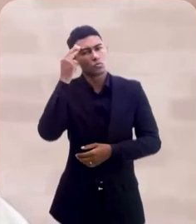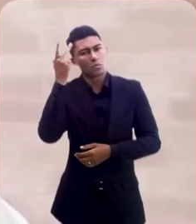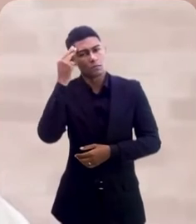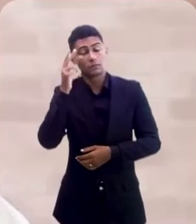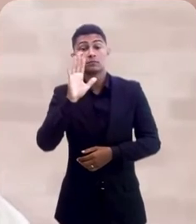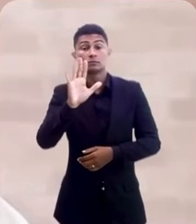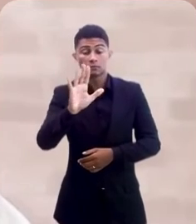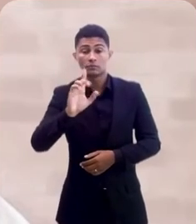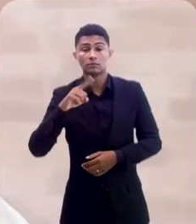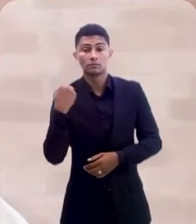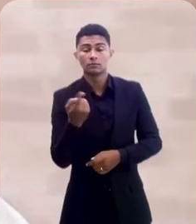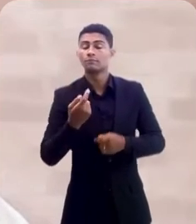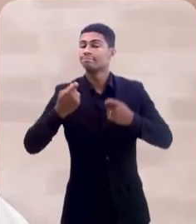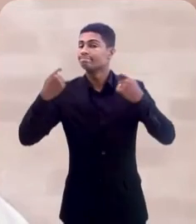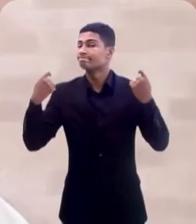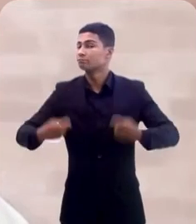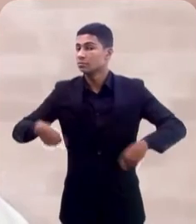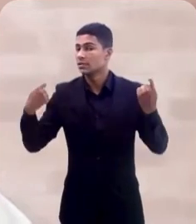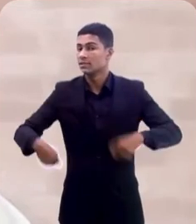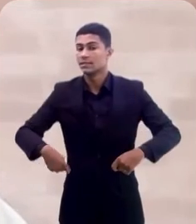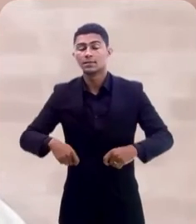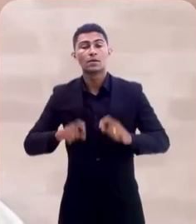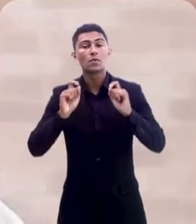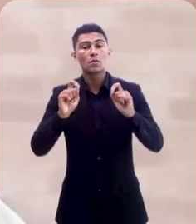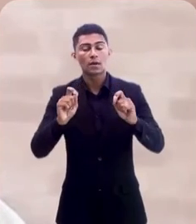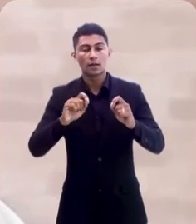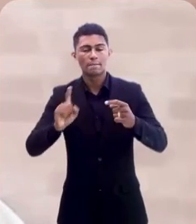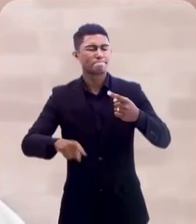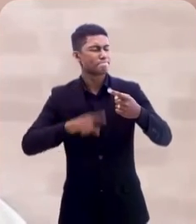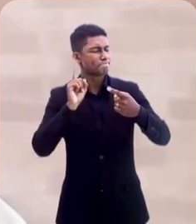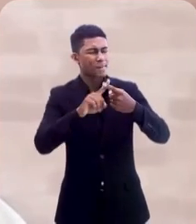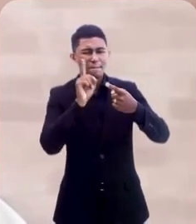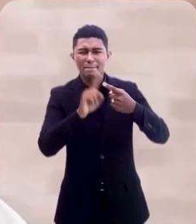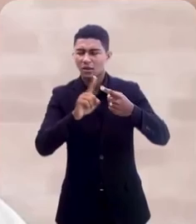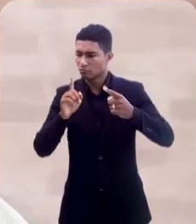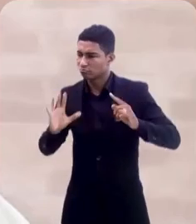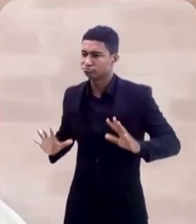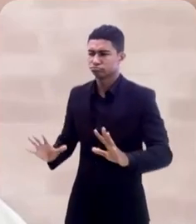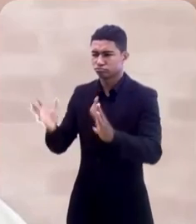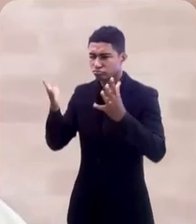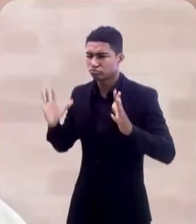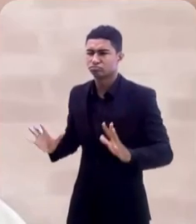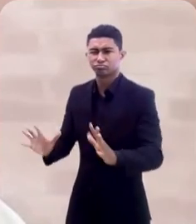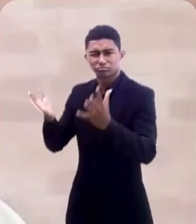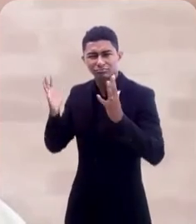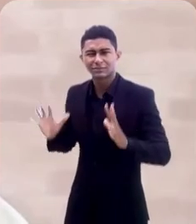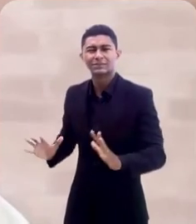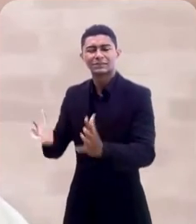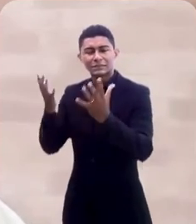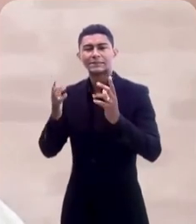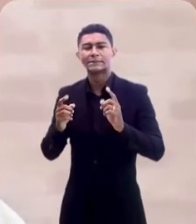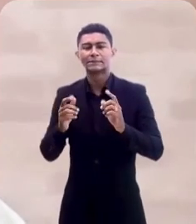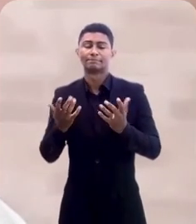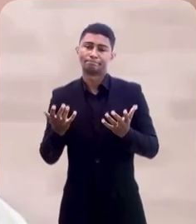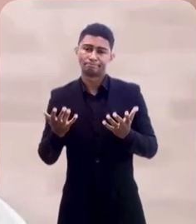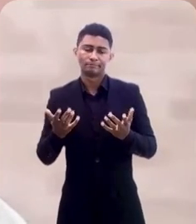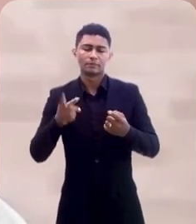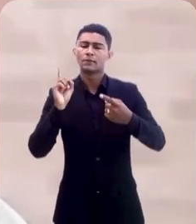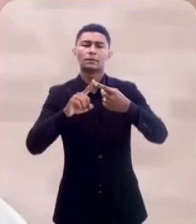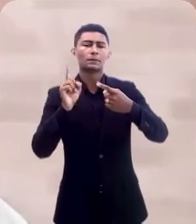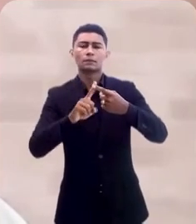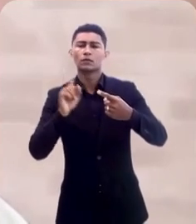O que nós precisamos, como primeiro fomento dessa nova fase, além de tantas